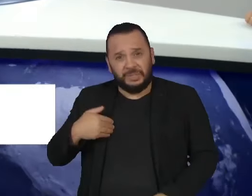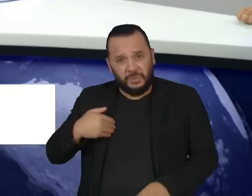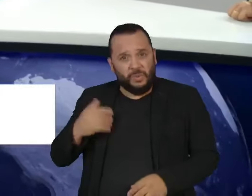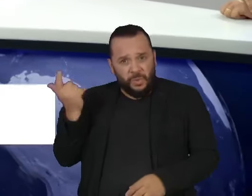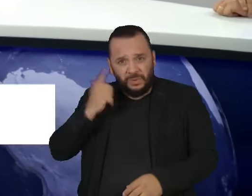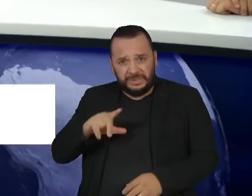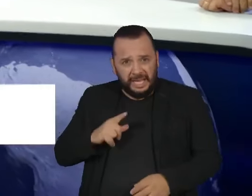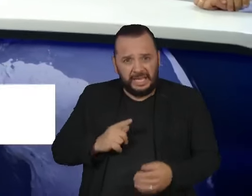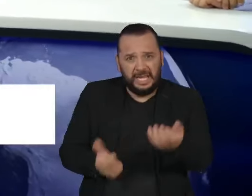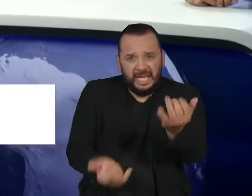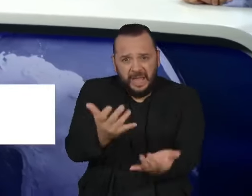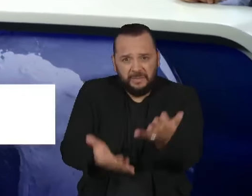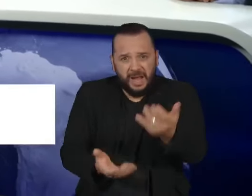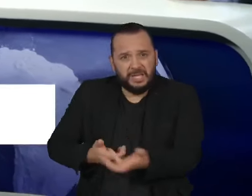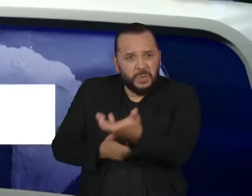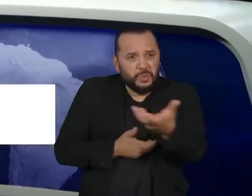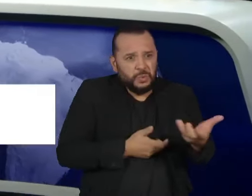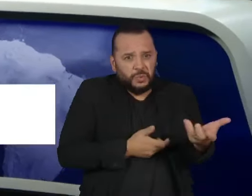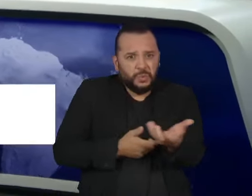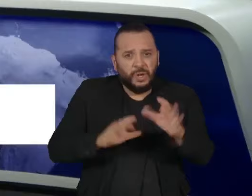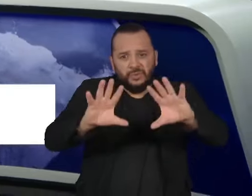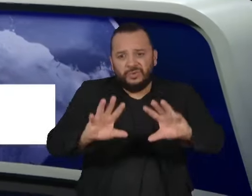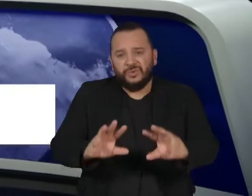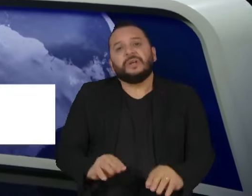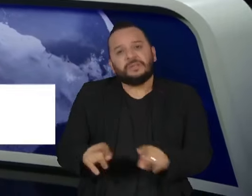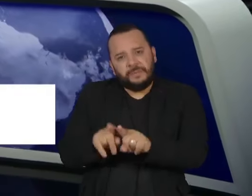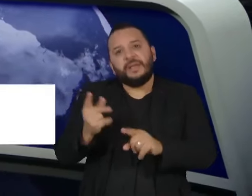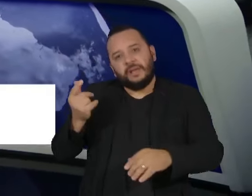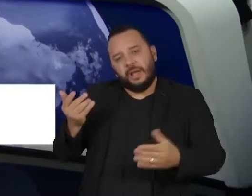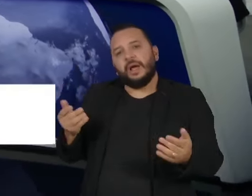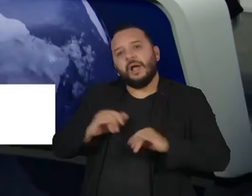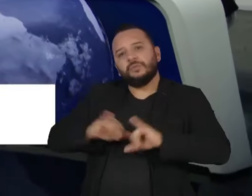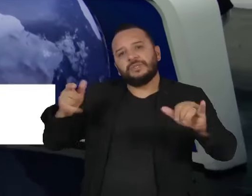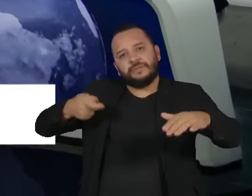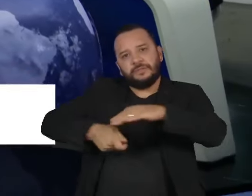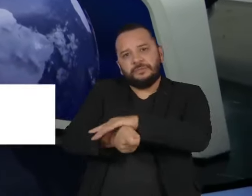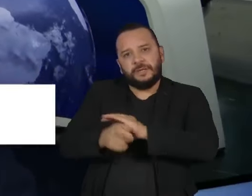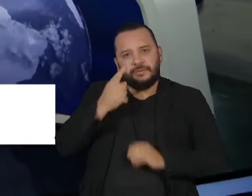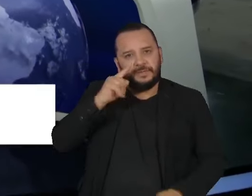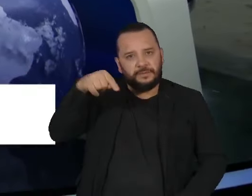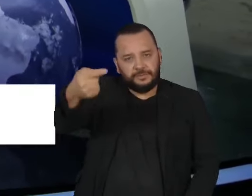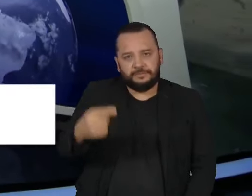anuncia recurso extraordinário para a emergência ambiental. A gente volta em instantes.